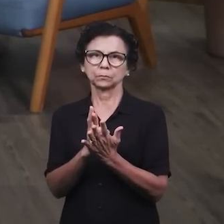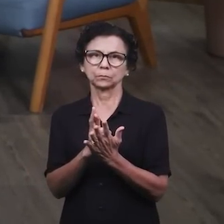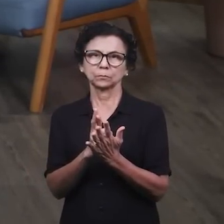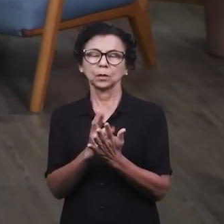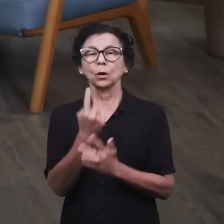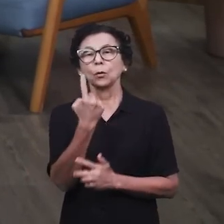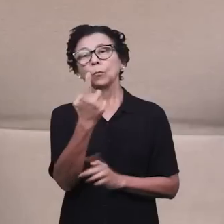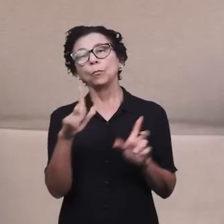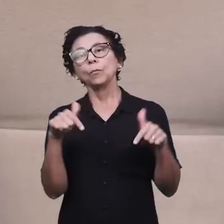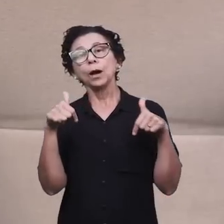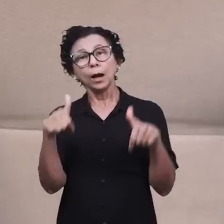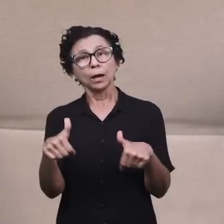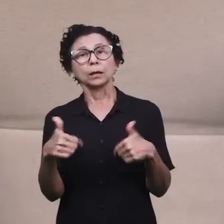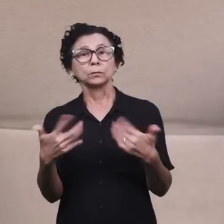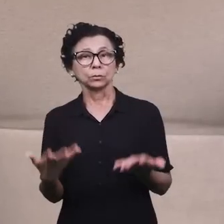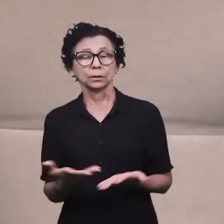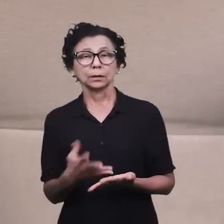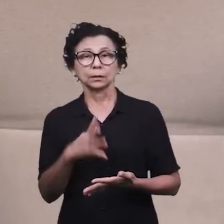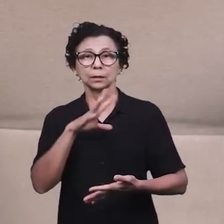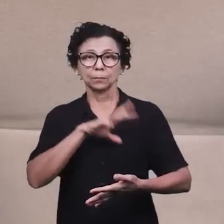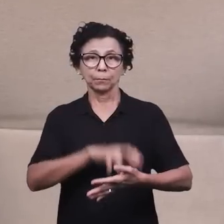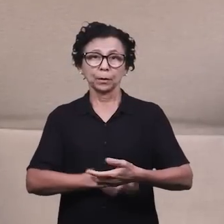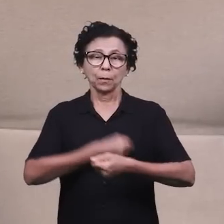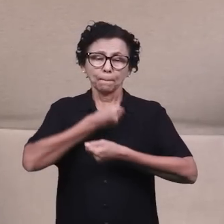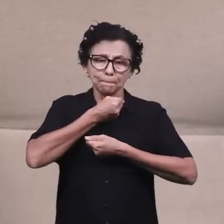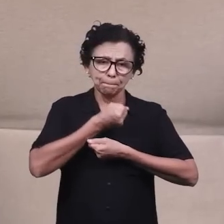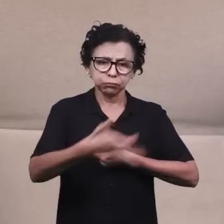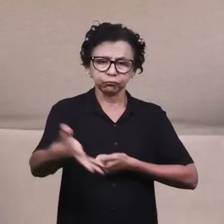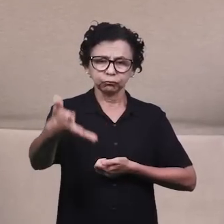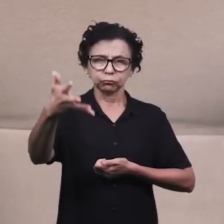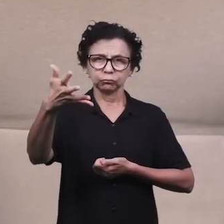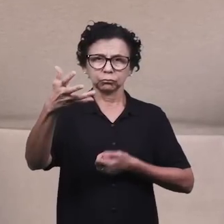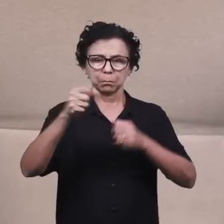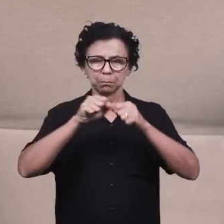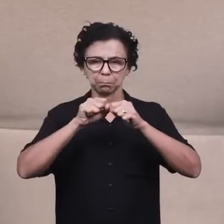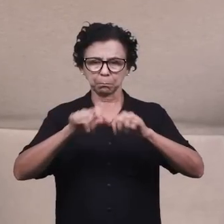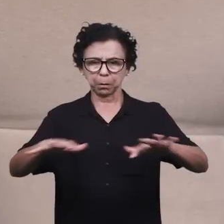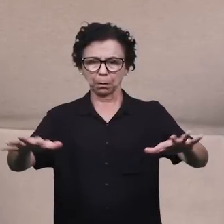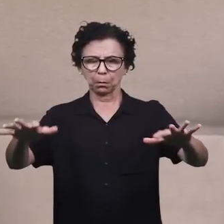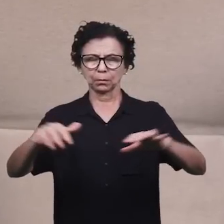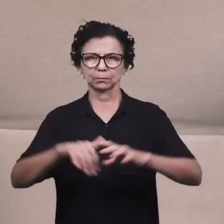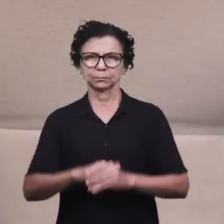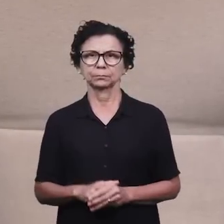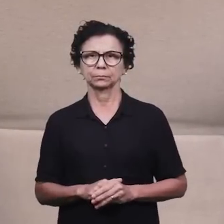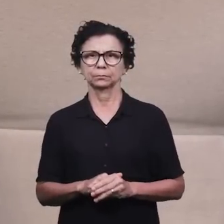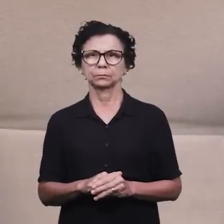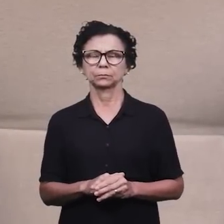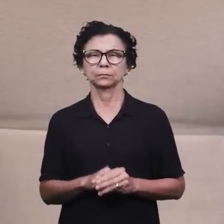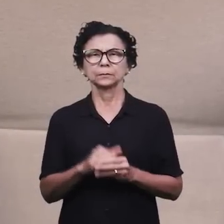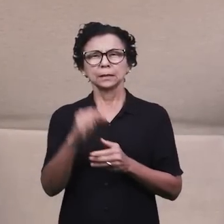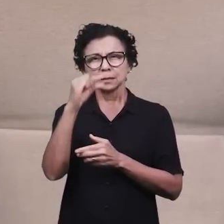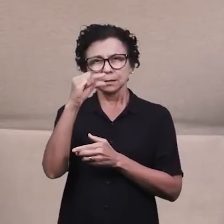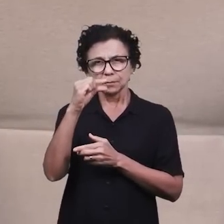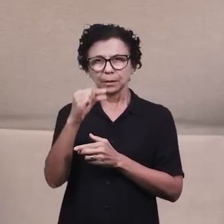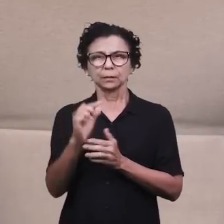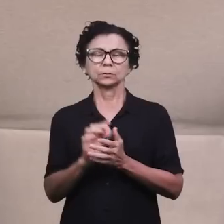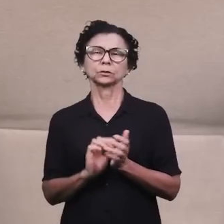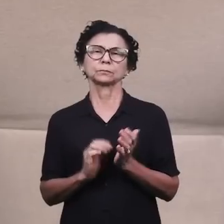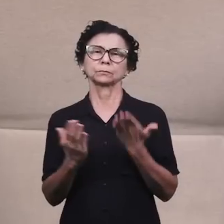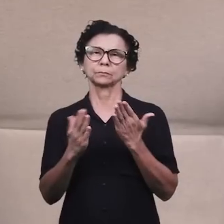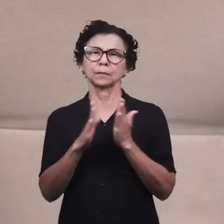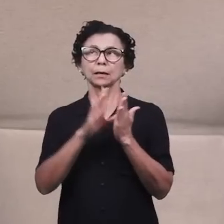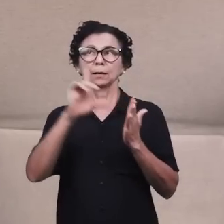onde está a igreja infiel? A parábola do semeador, ela mostra 4